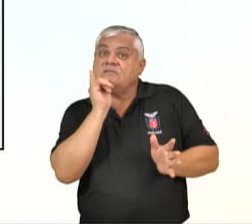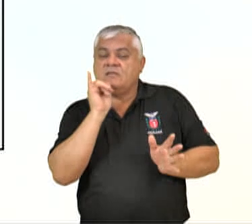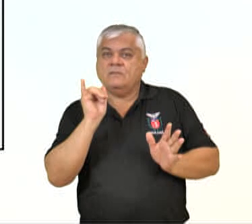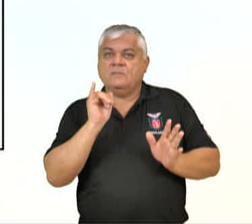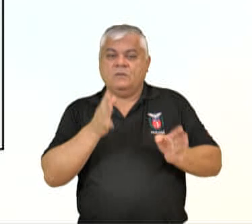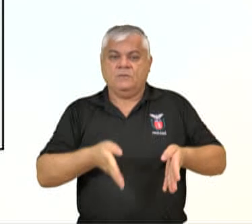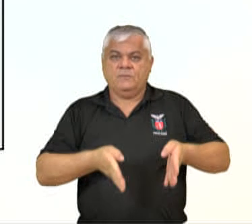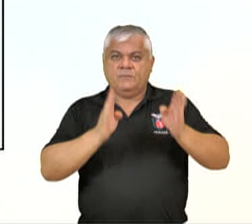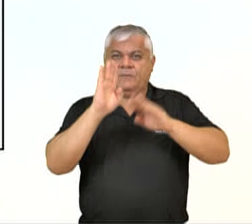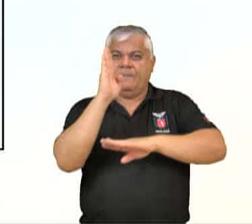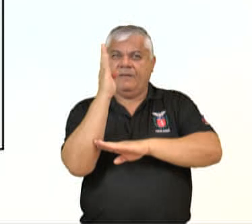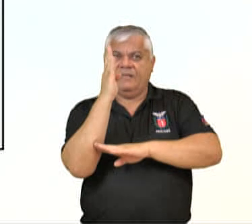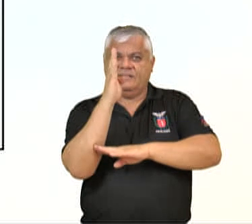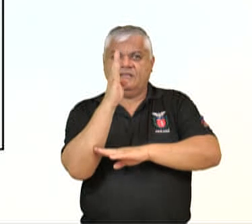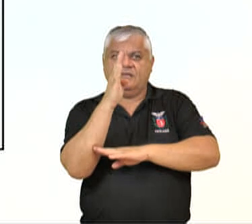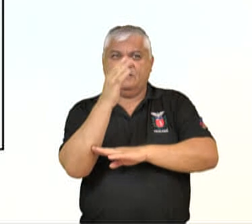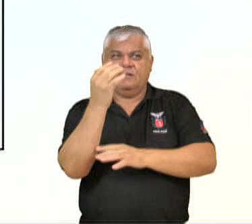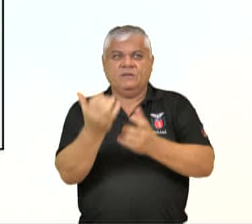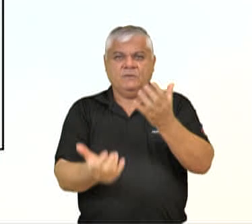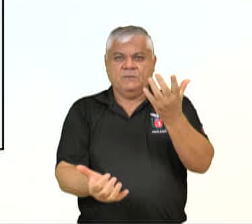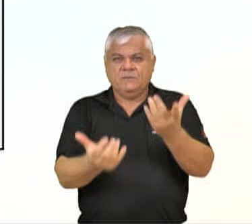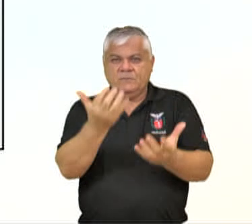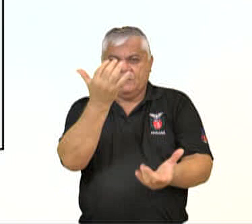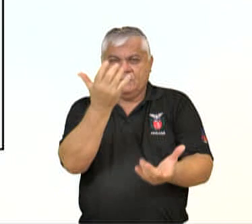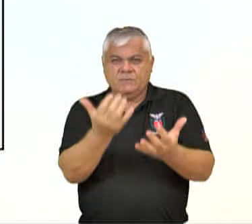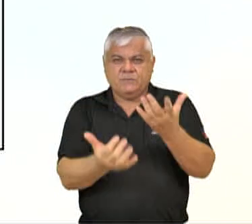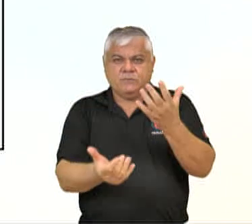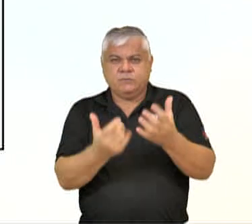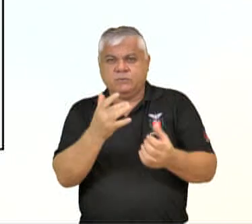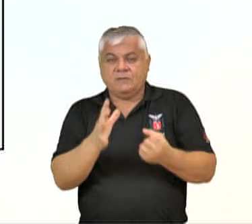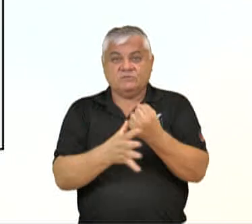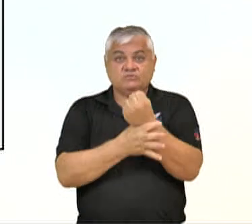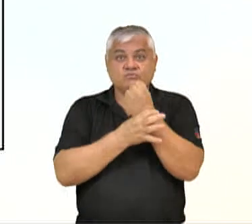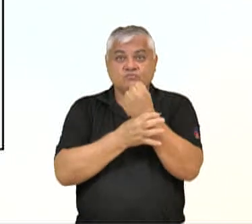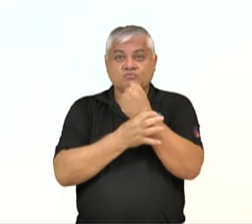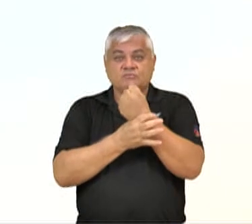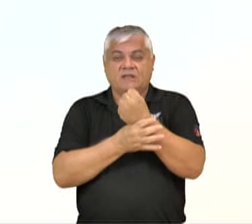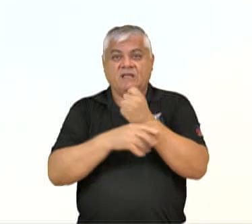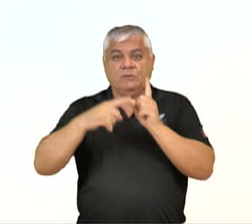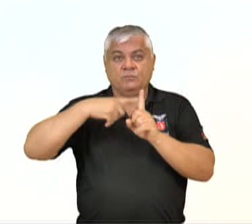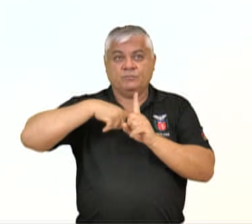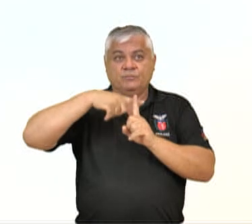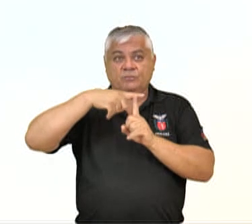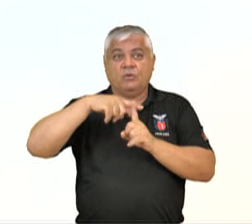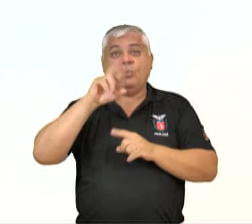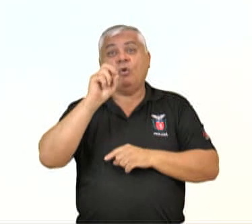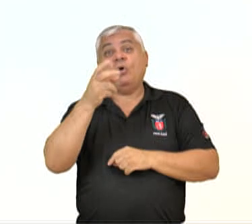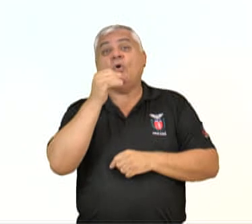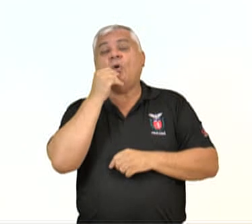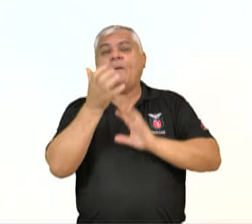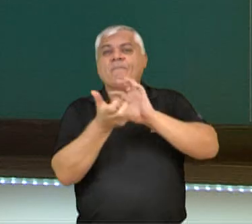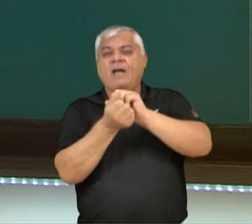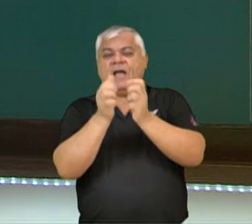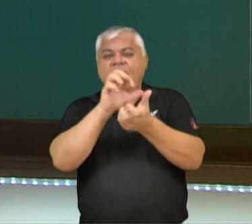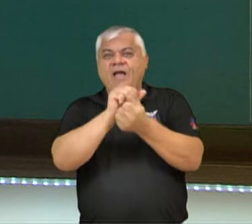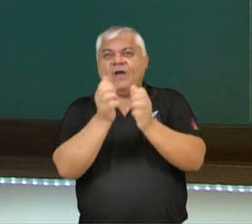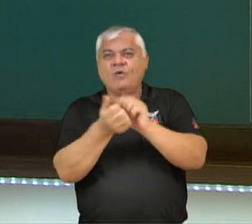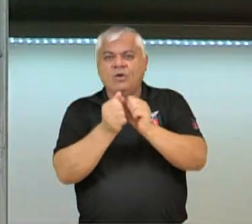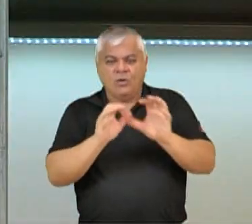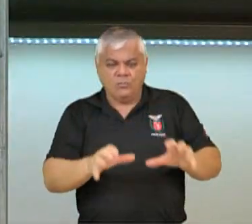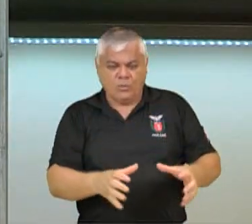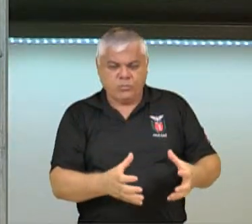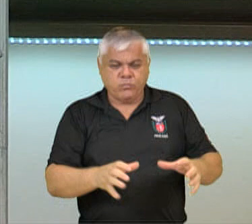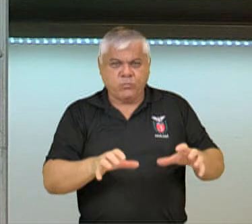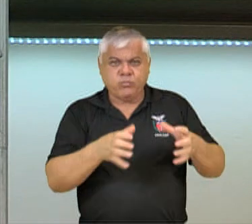frágua de madeira aqui, onde eles acendiam para segurar a temperatura, ou num forno de lupa.